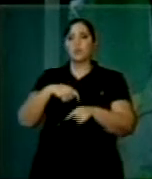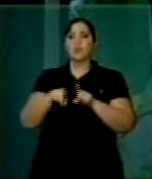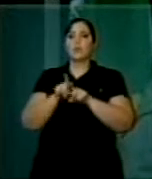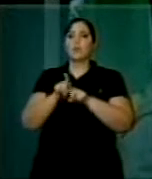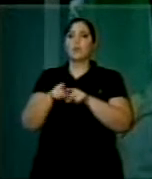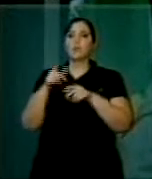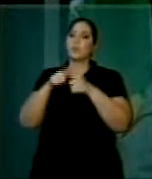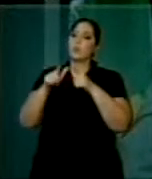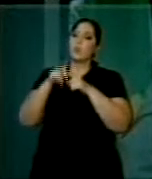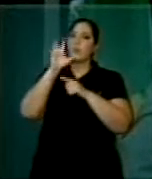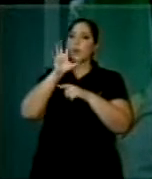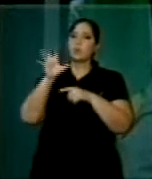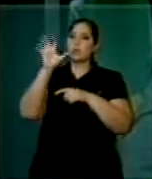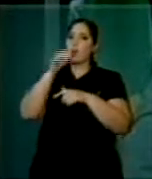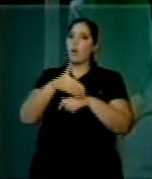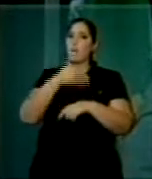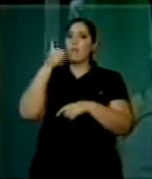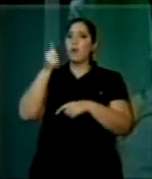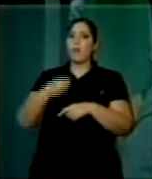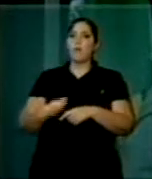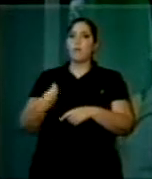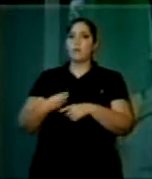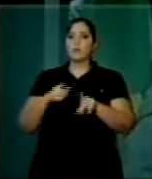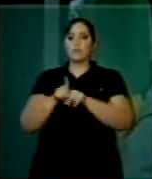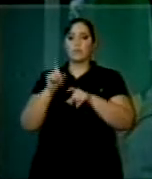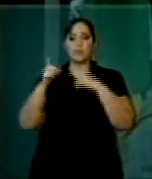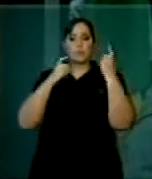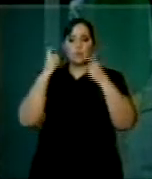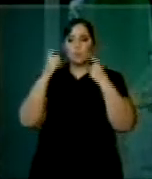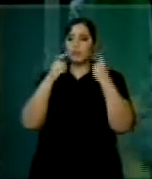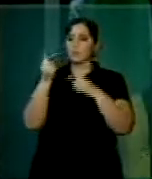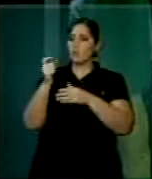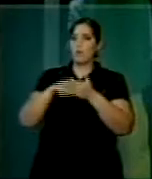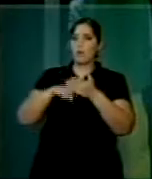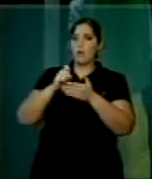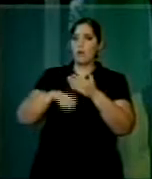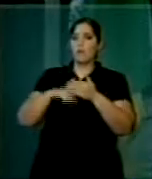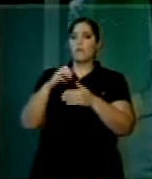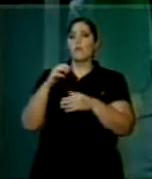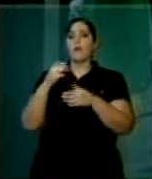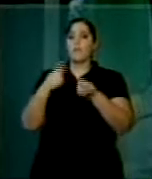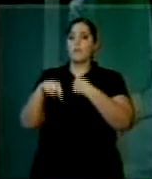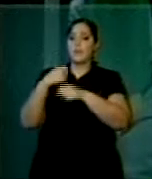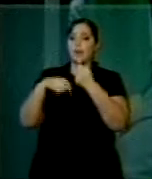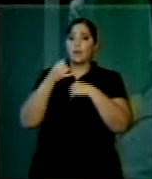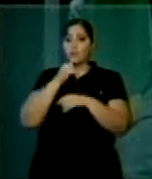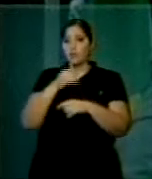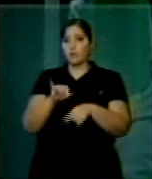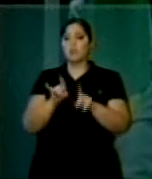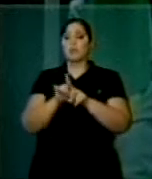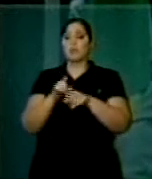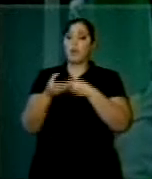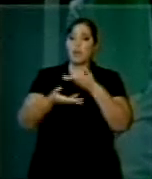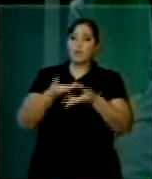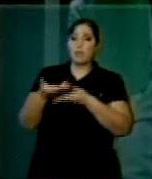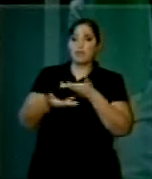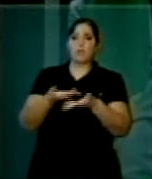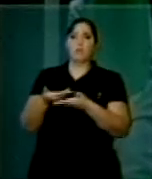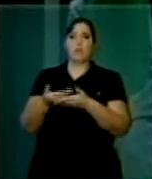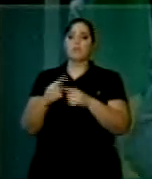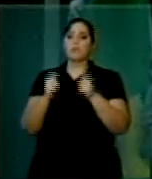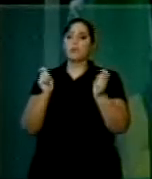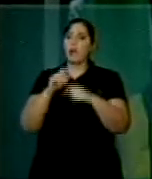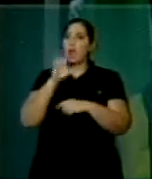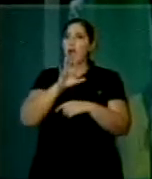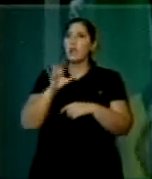a melhora da qualidade de vida, a preocupação com a tarifa, com o mercado de energia, com o atendimento do mercado de energia, para que as